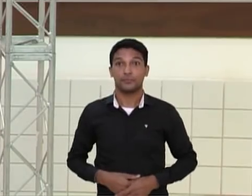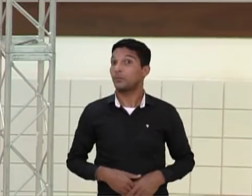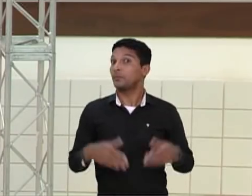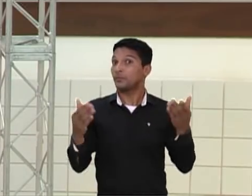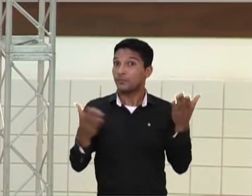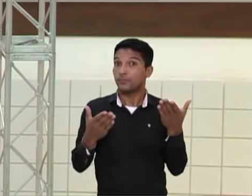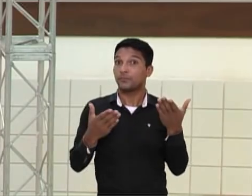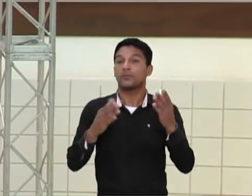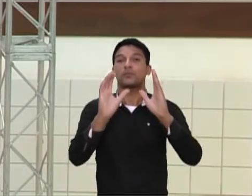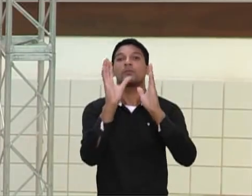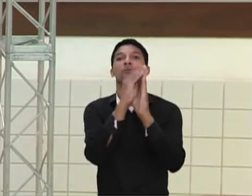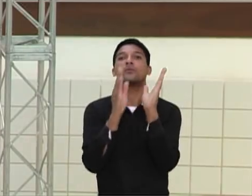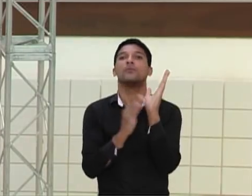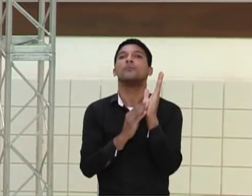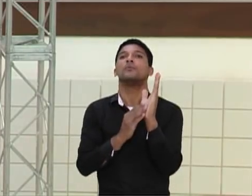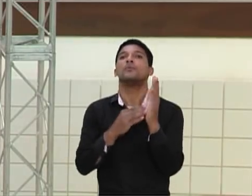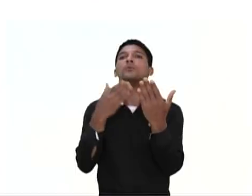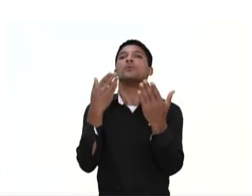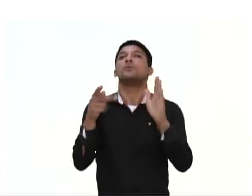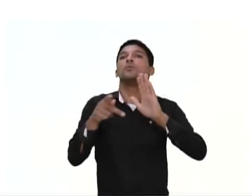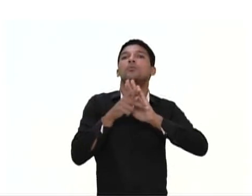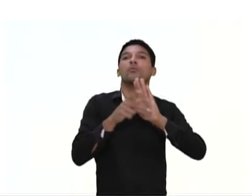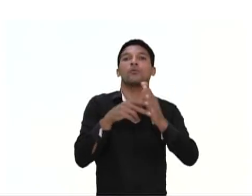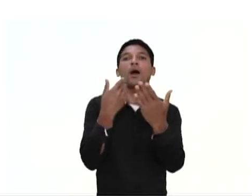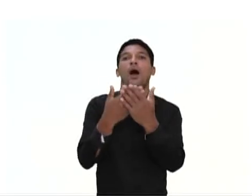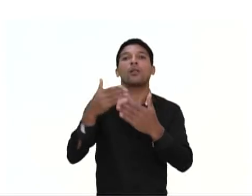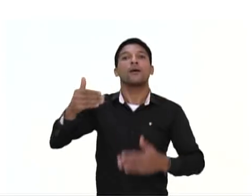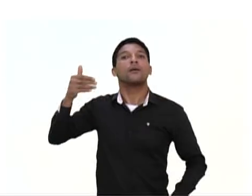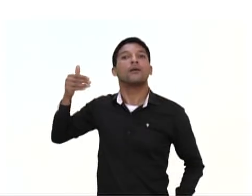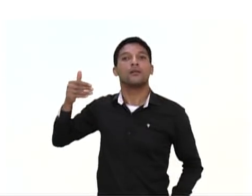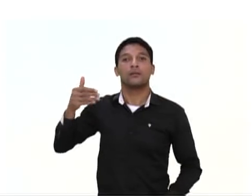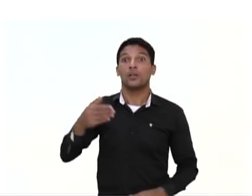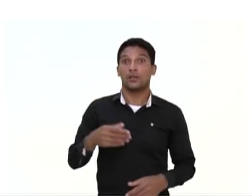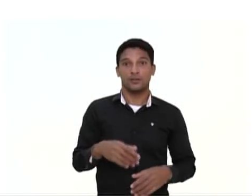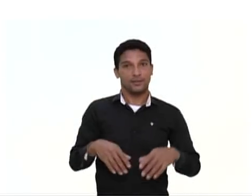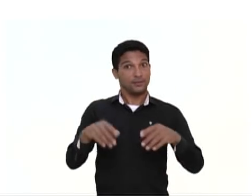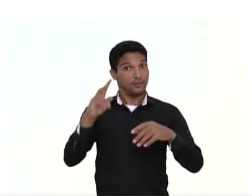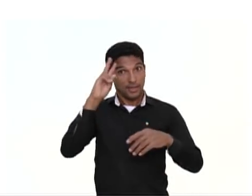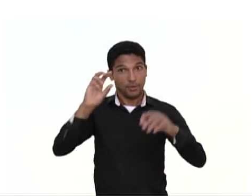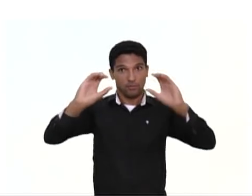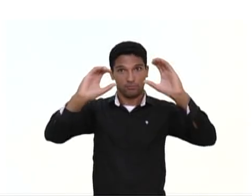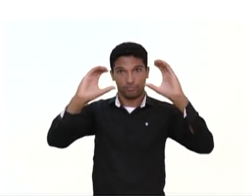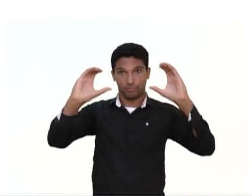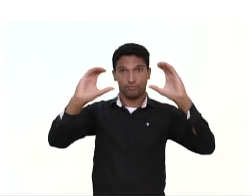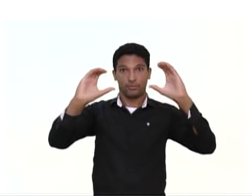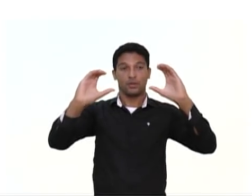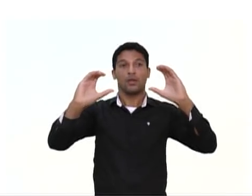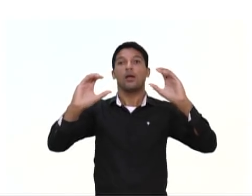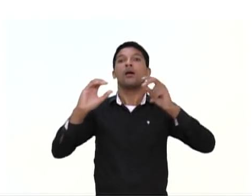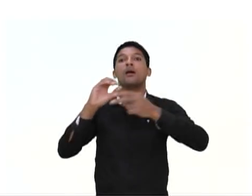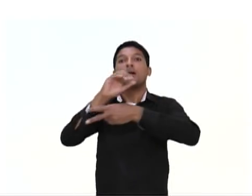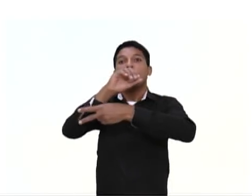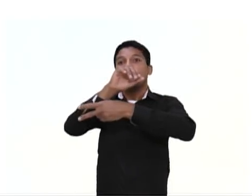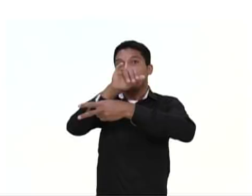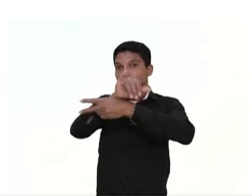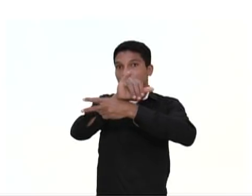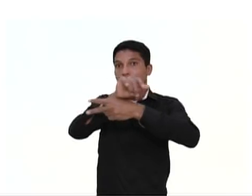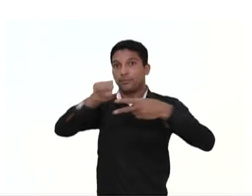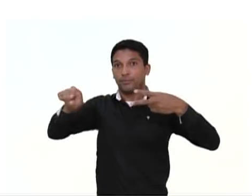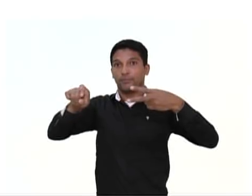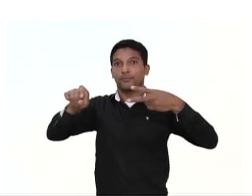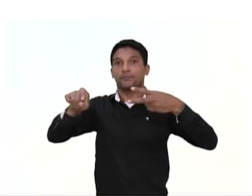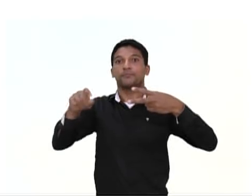conteúdo visto na aula anterior tu a função quadrática lei de formação da função quadrática